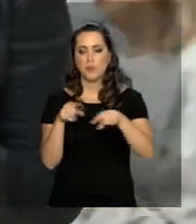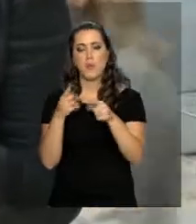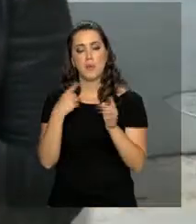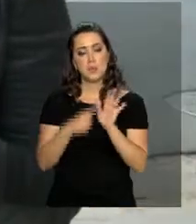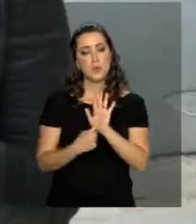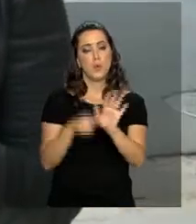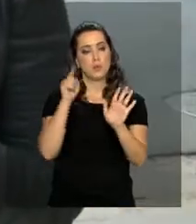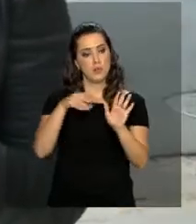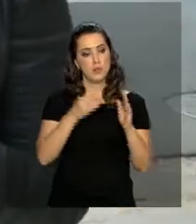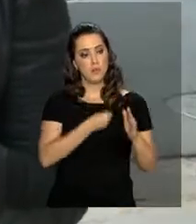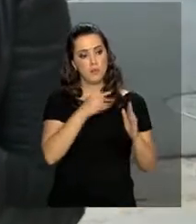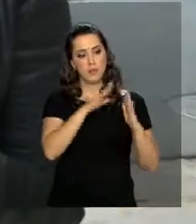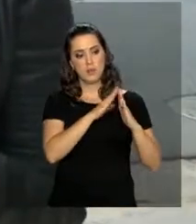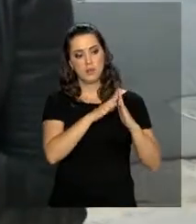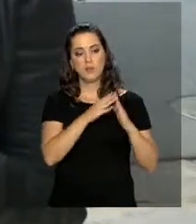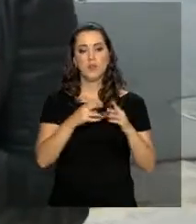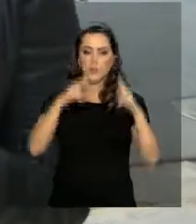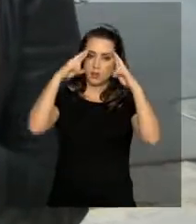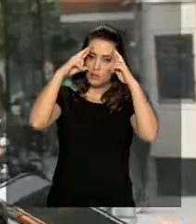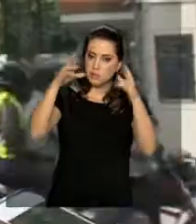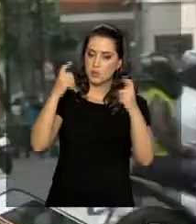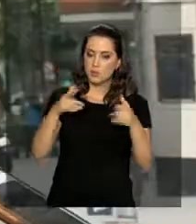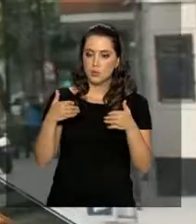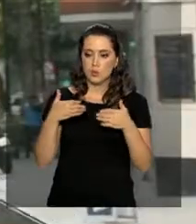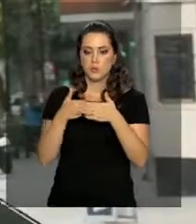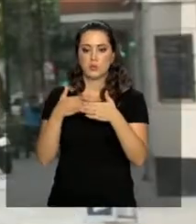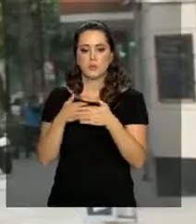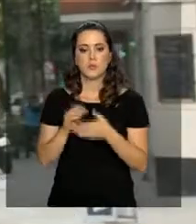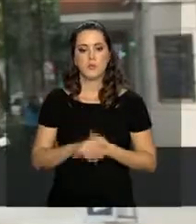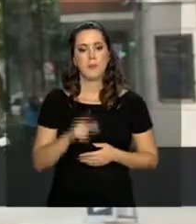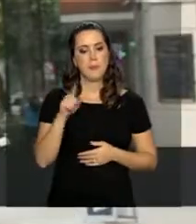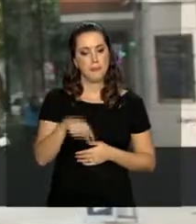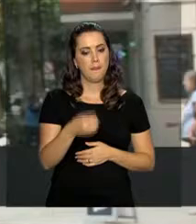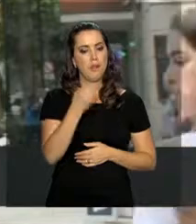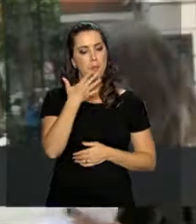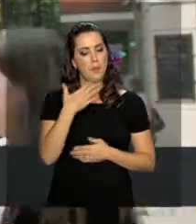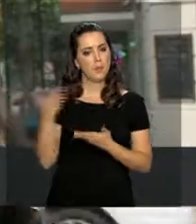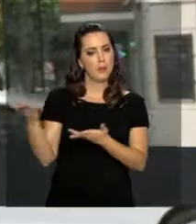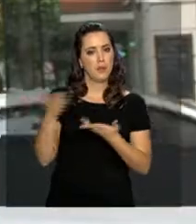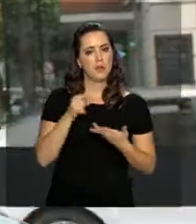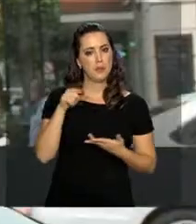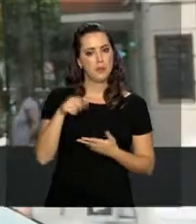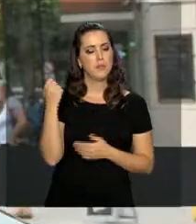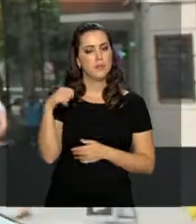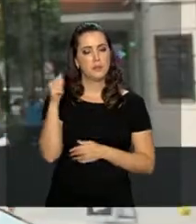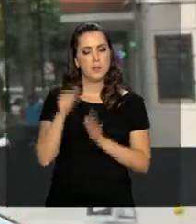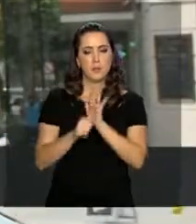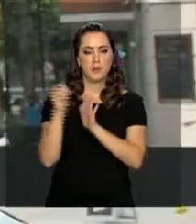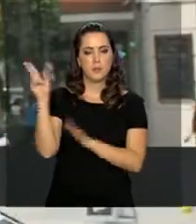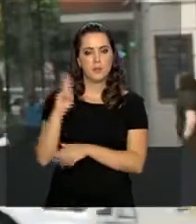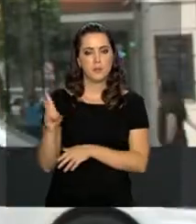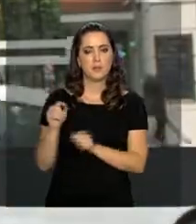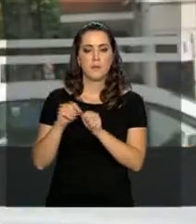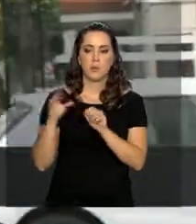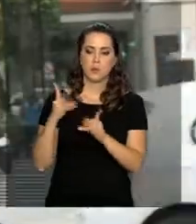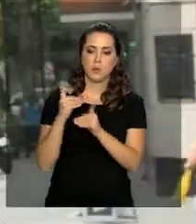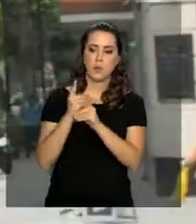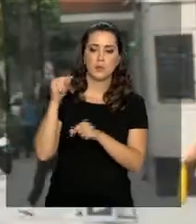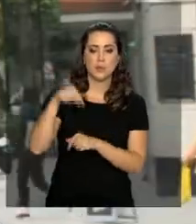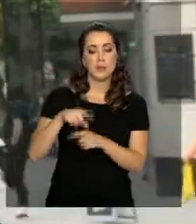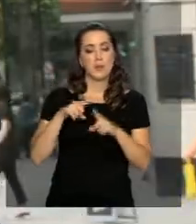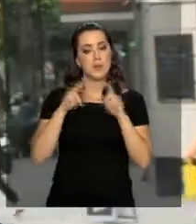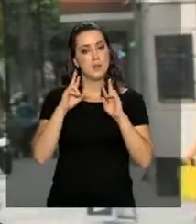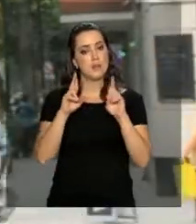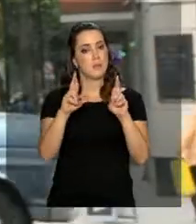morador e respeite as interdições eu penso que é bom que venham para a argentina é a primeira vez que se faz um encontro aqui